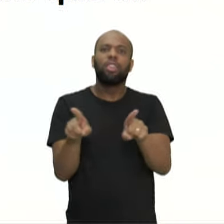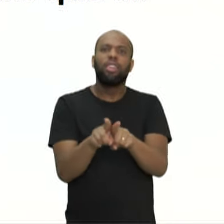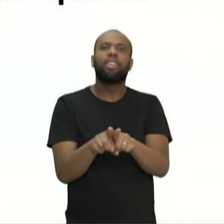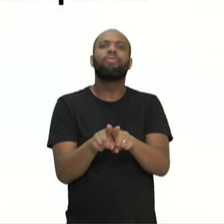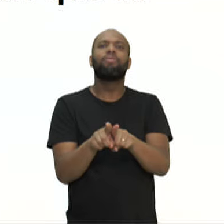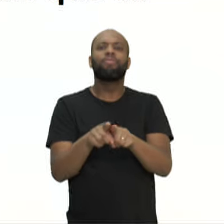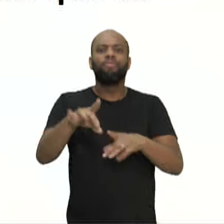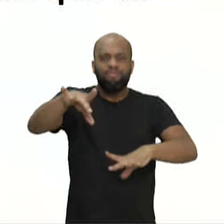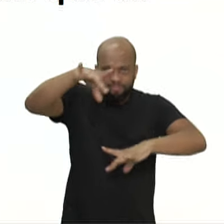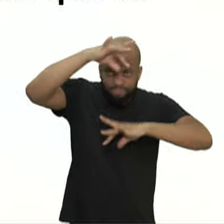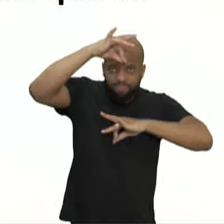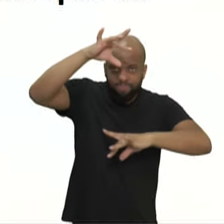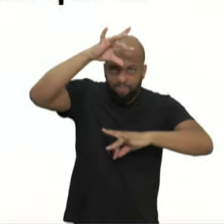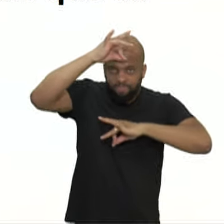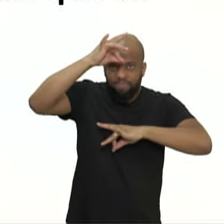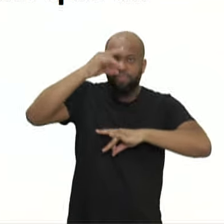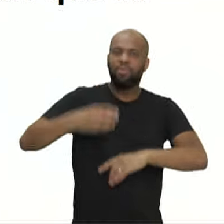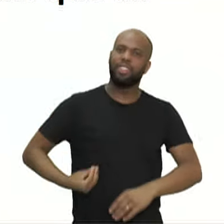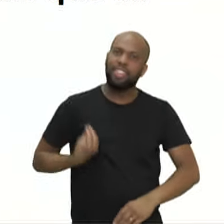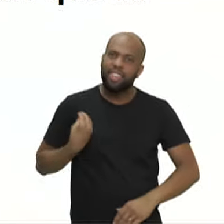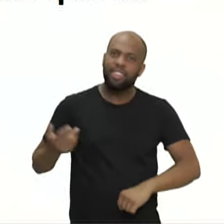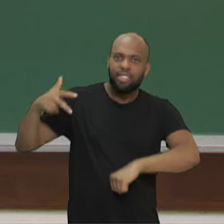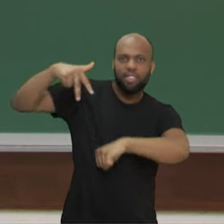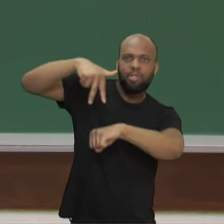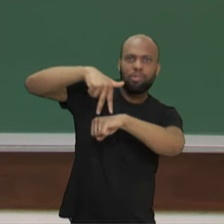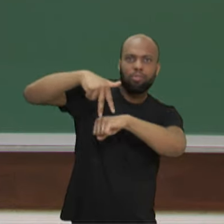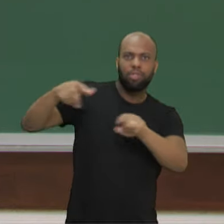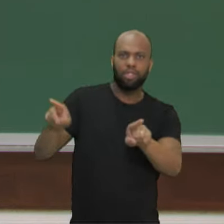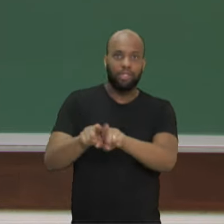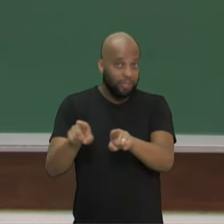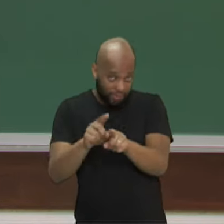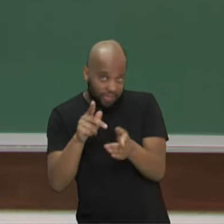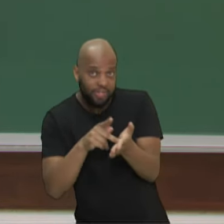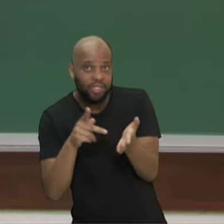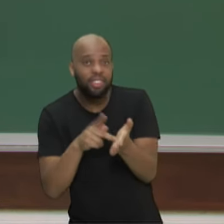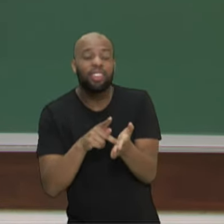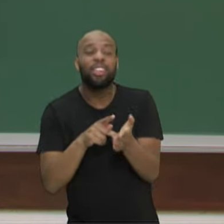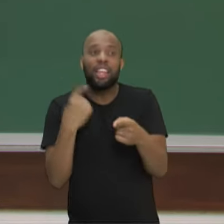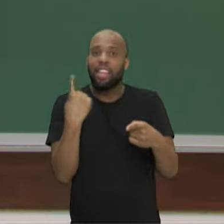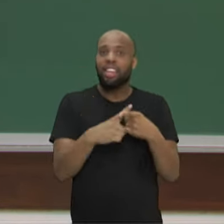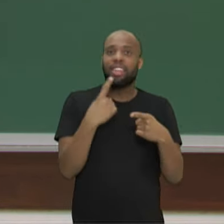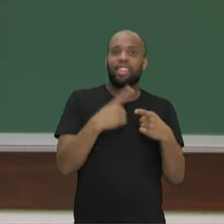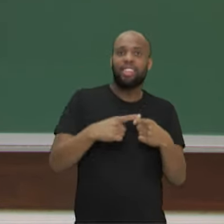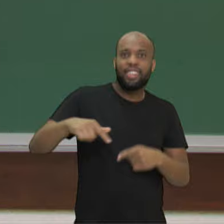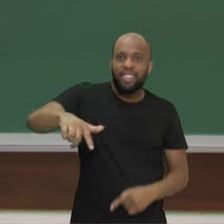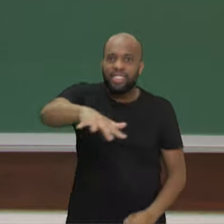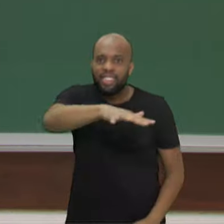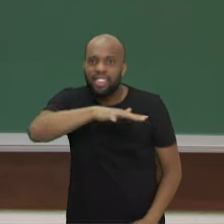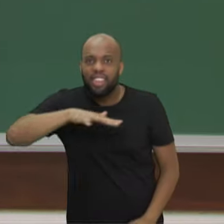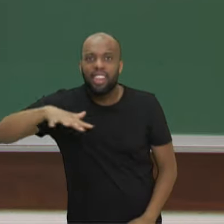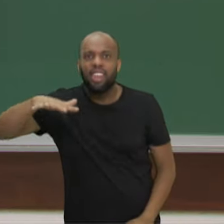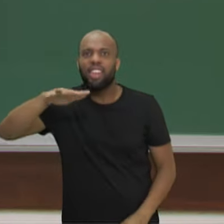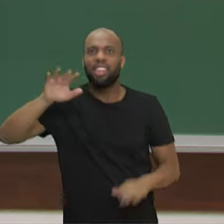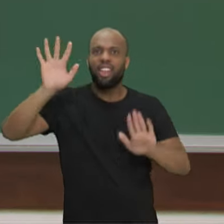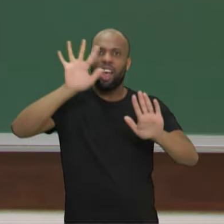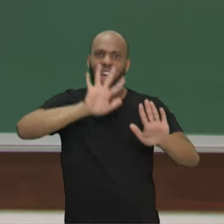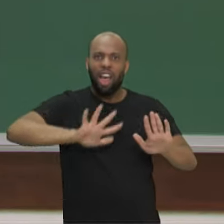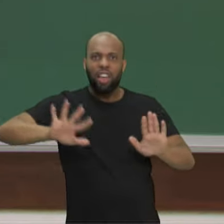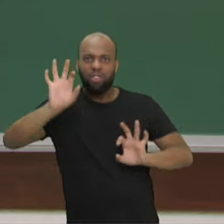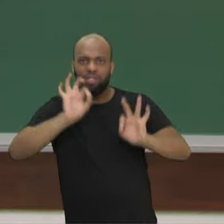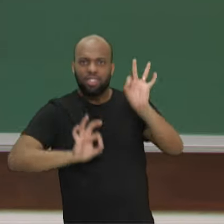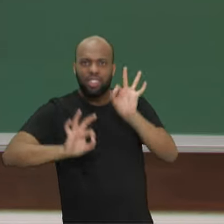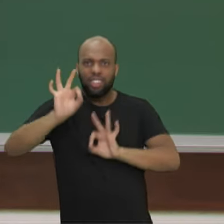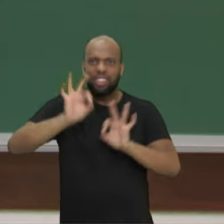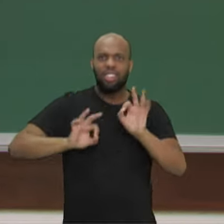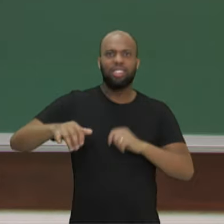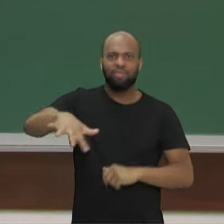das personagens que por ali percorrem, não é mesmo? O cenário, ele ambientaliza o espaço,